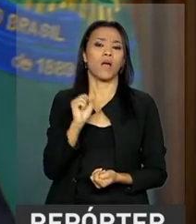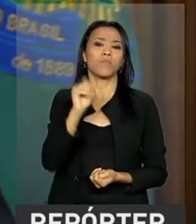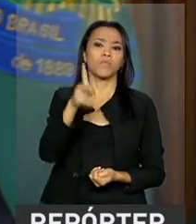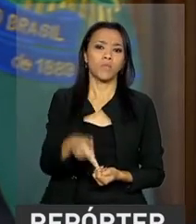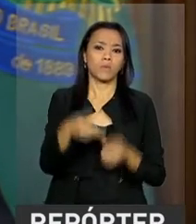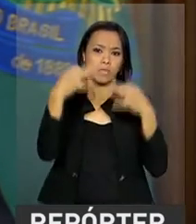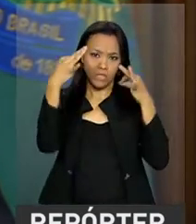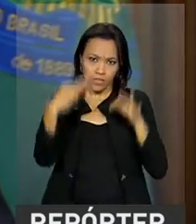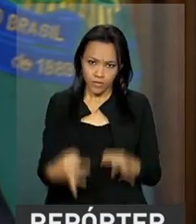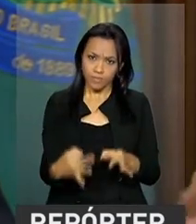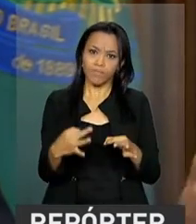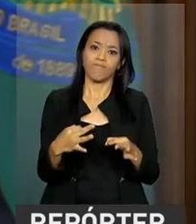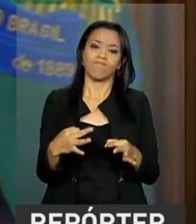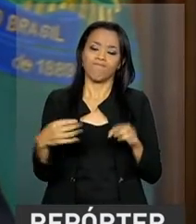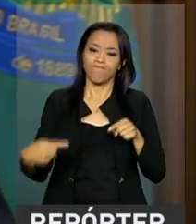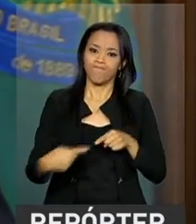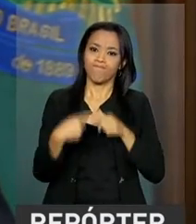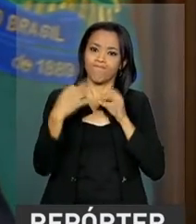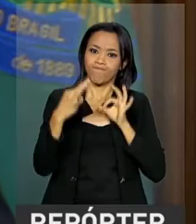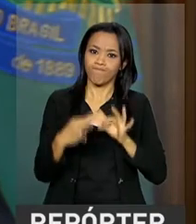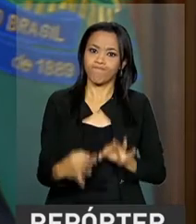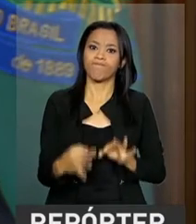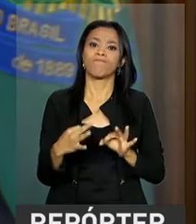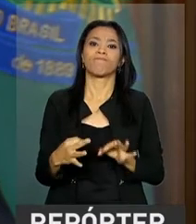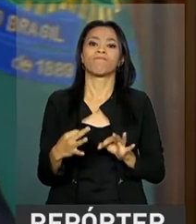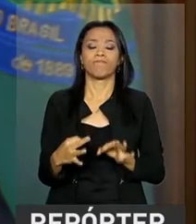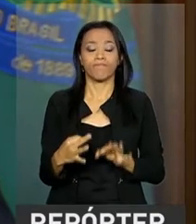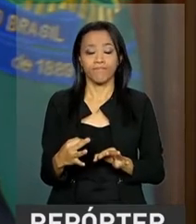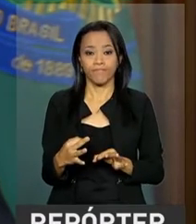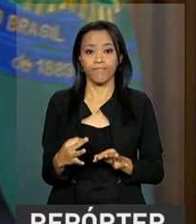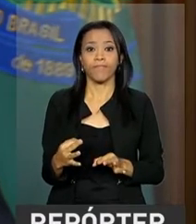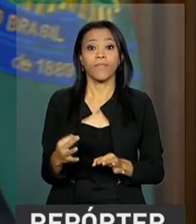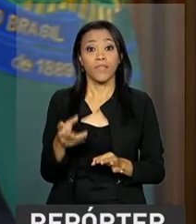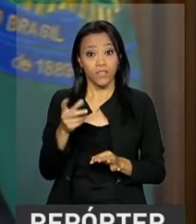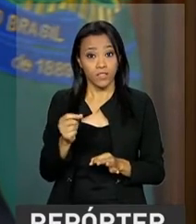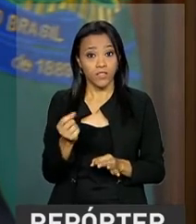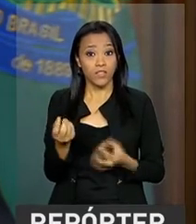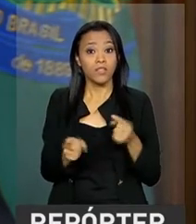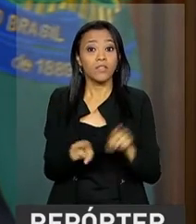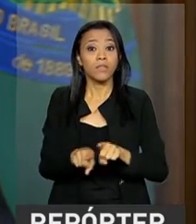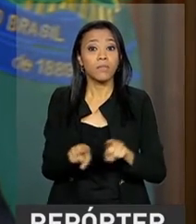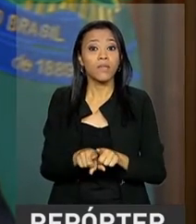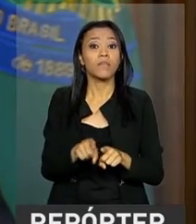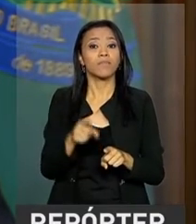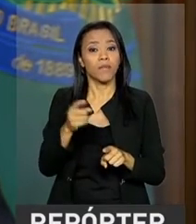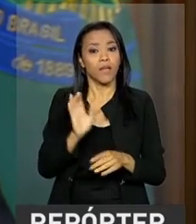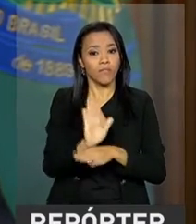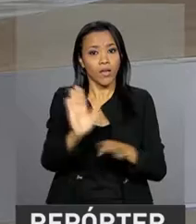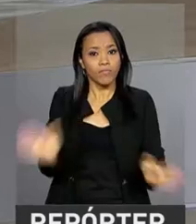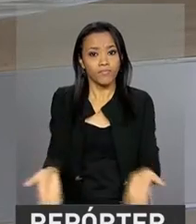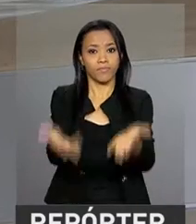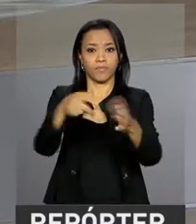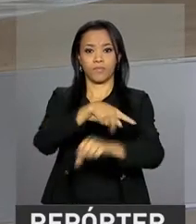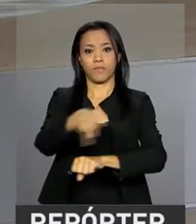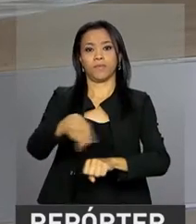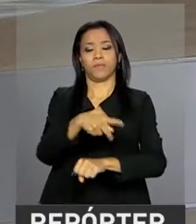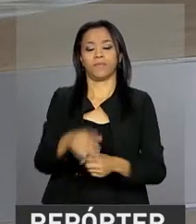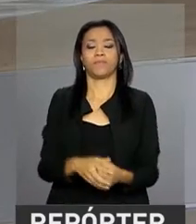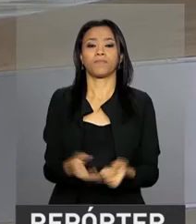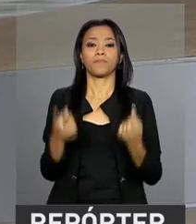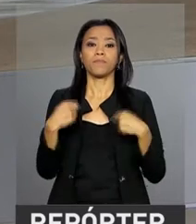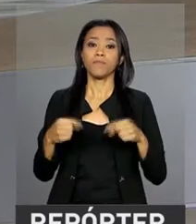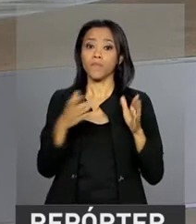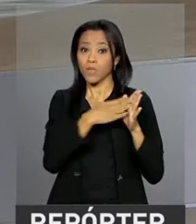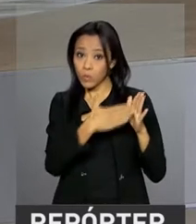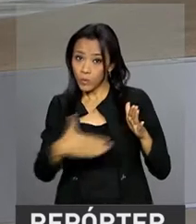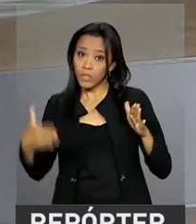justa adequada à capacidade de financiamento do país e durante a